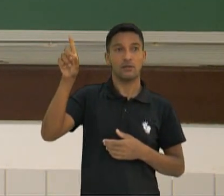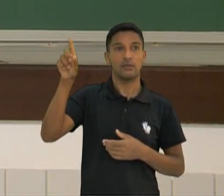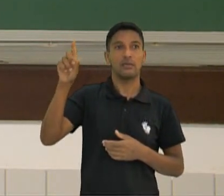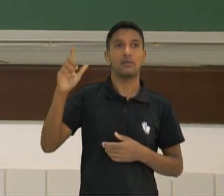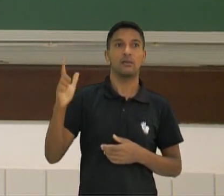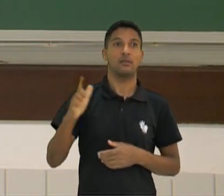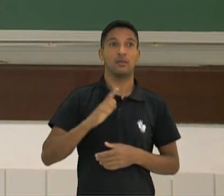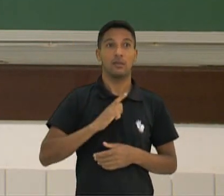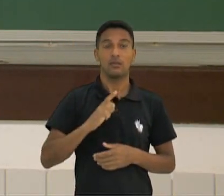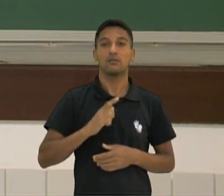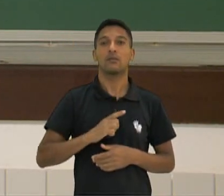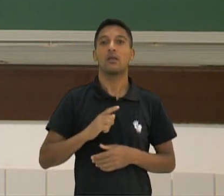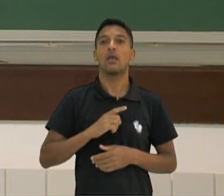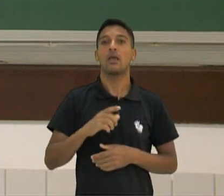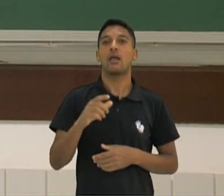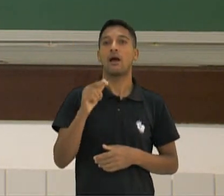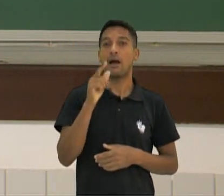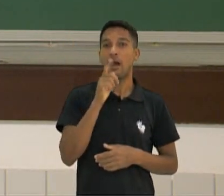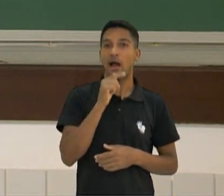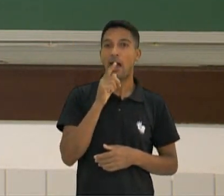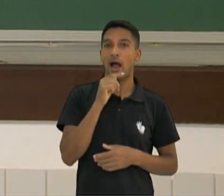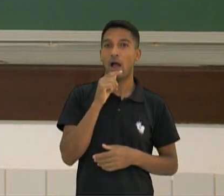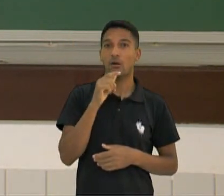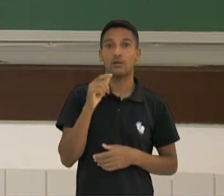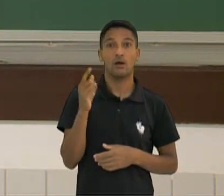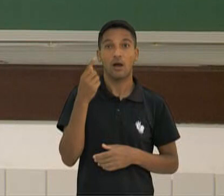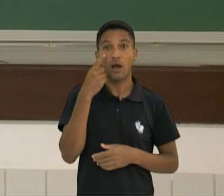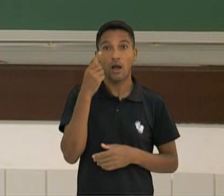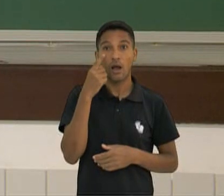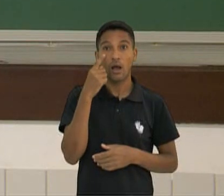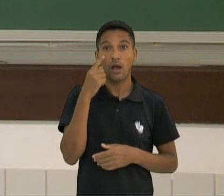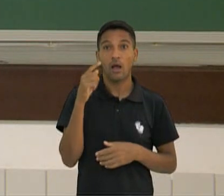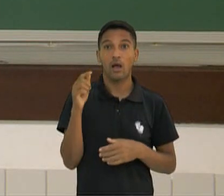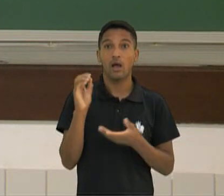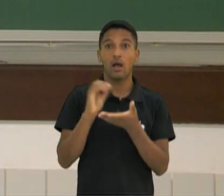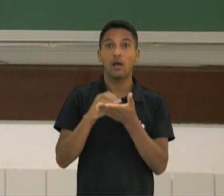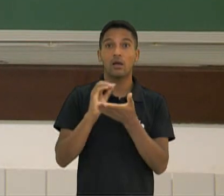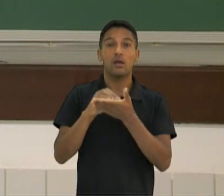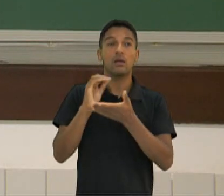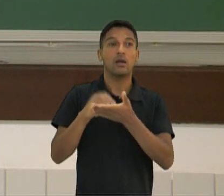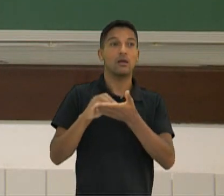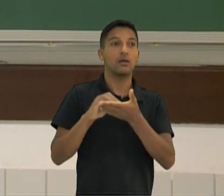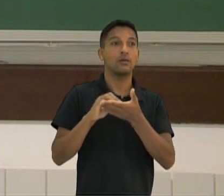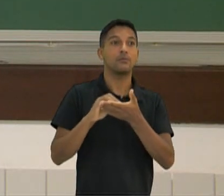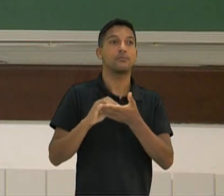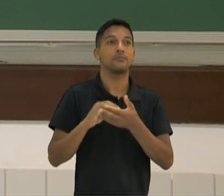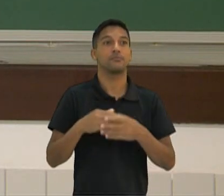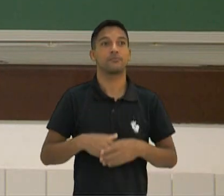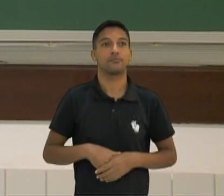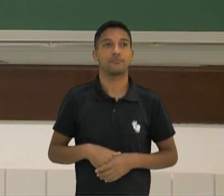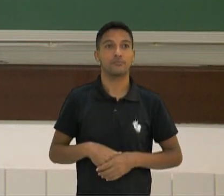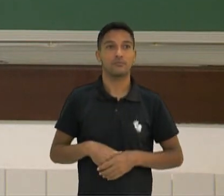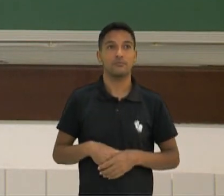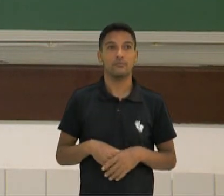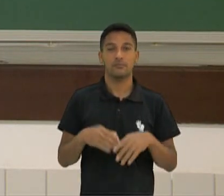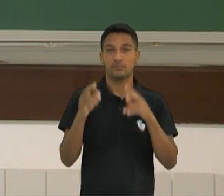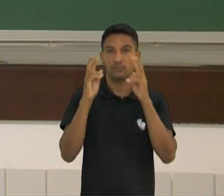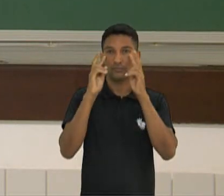do Saara. E temos também a situação visual de ver o chamado do estresse hídrico, onde